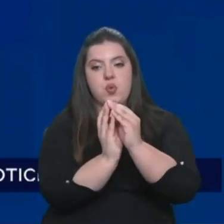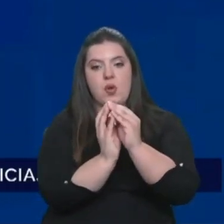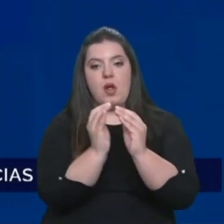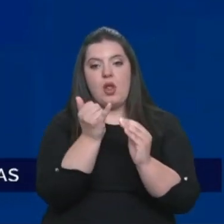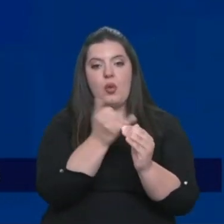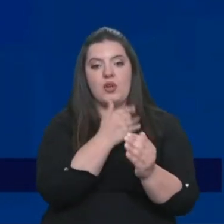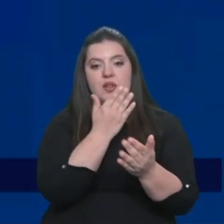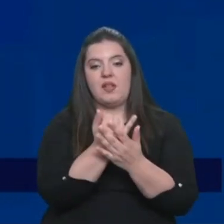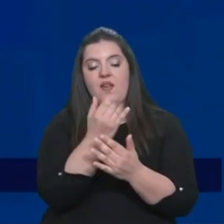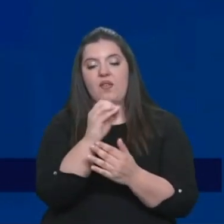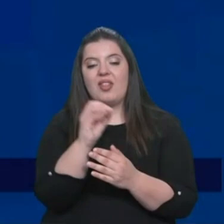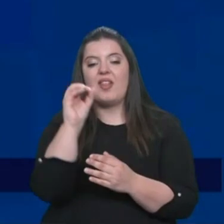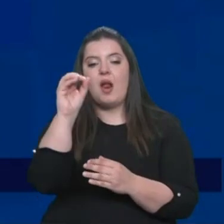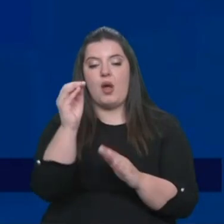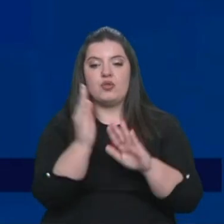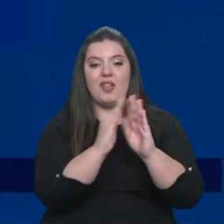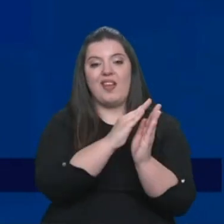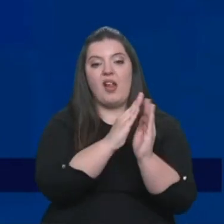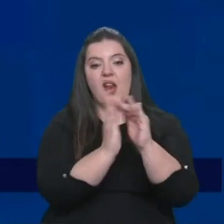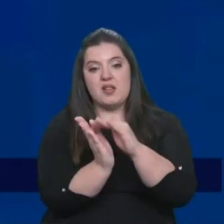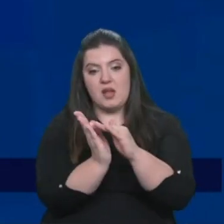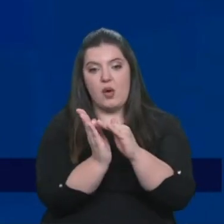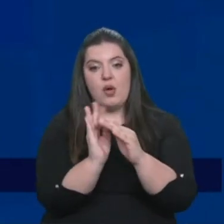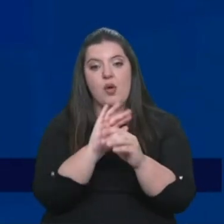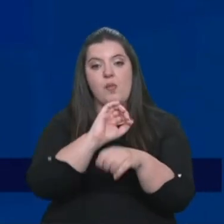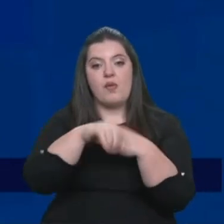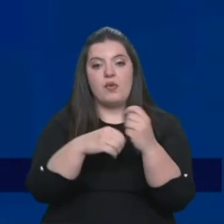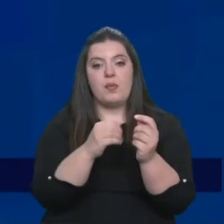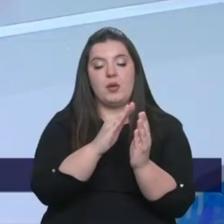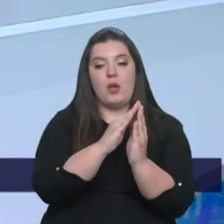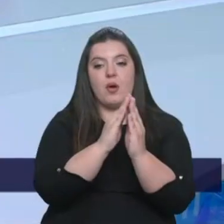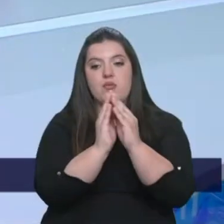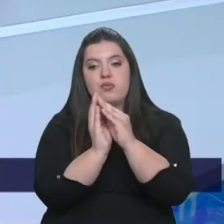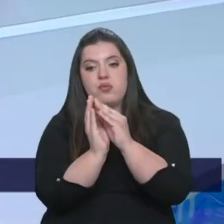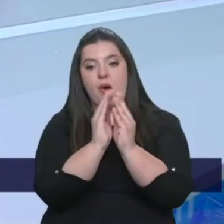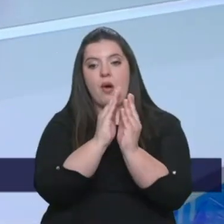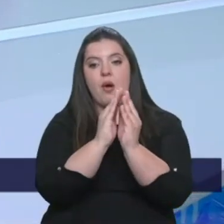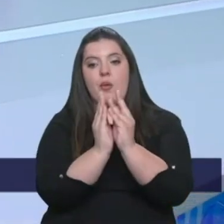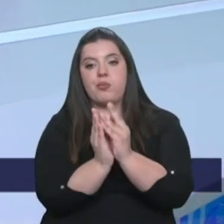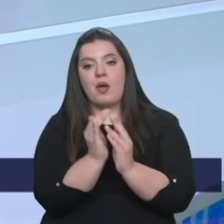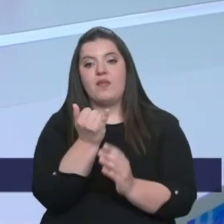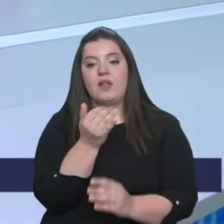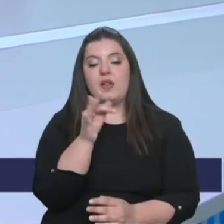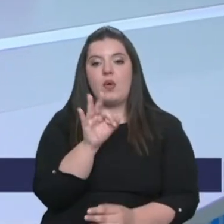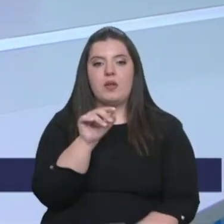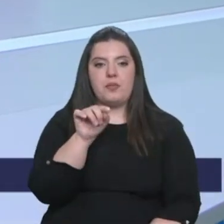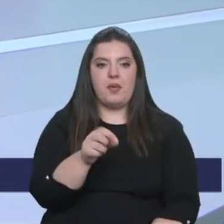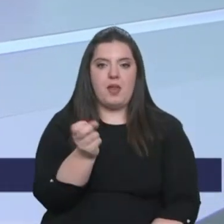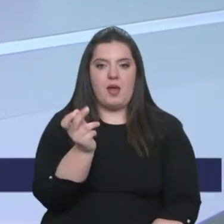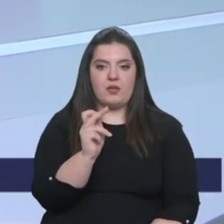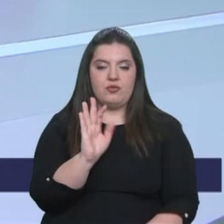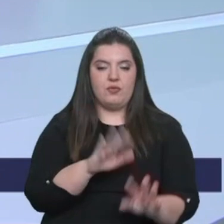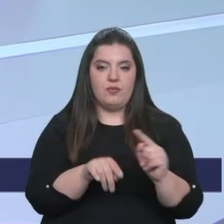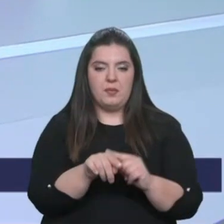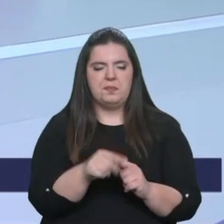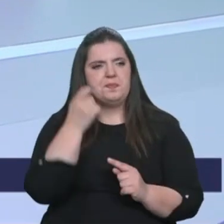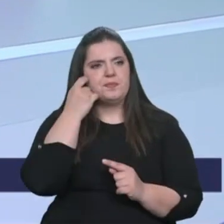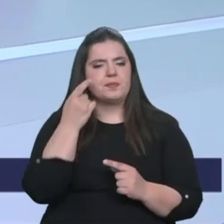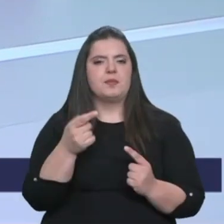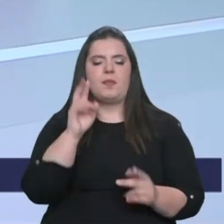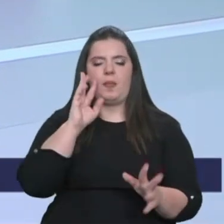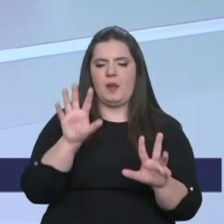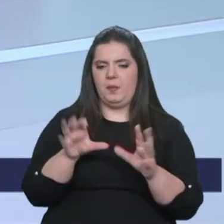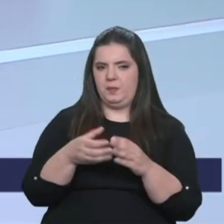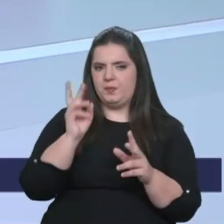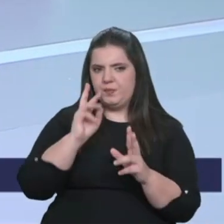os 20 graus. E faz este movimento, 2 a 20 graus, a cada 24 mil anos. E eles pensaram, este grupo de investigadores,